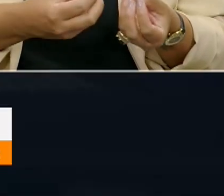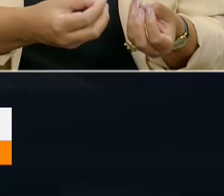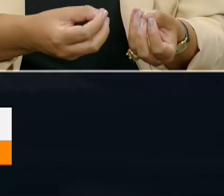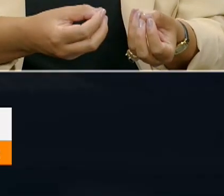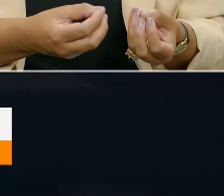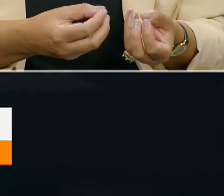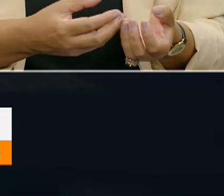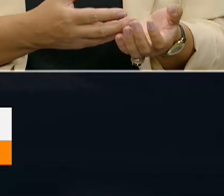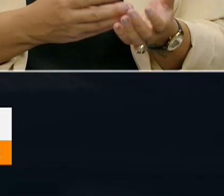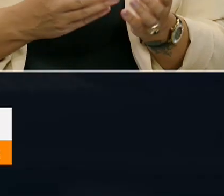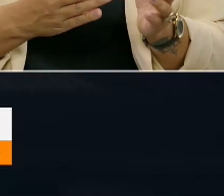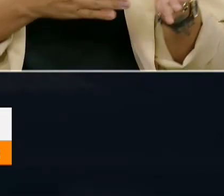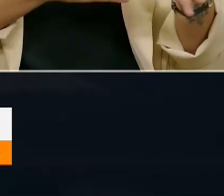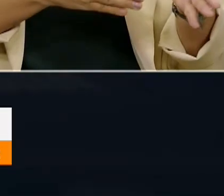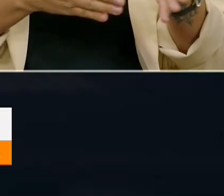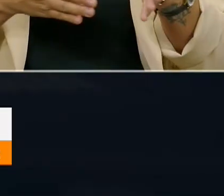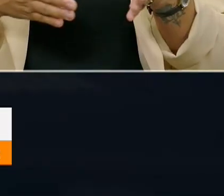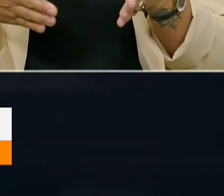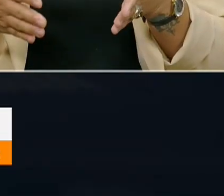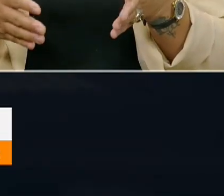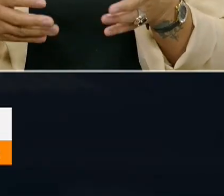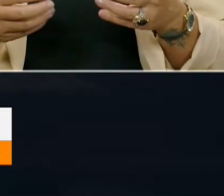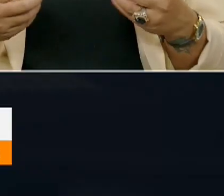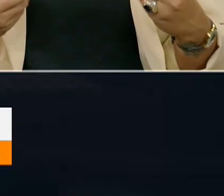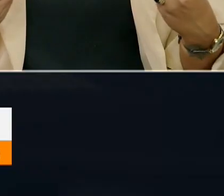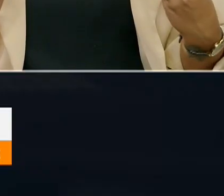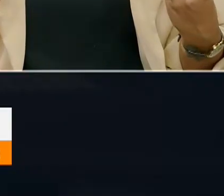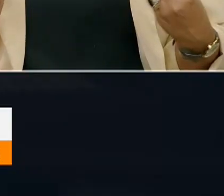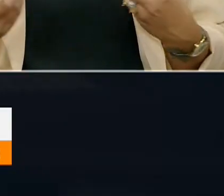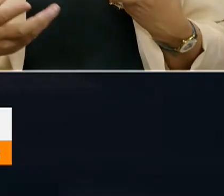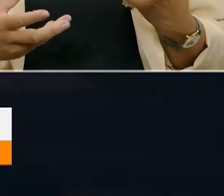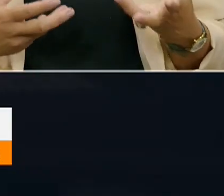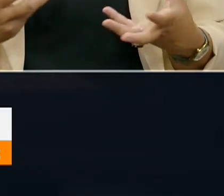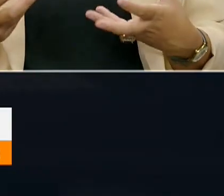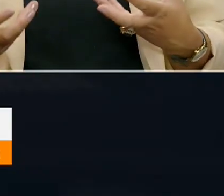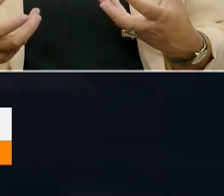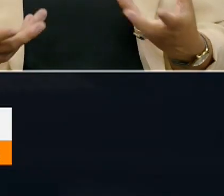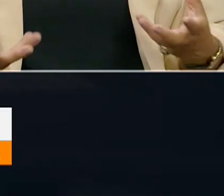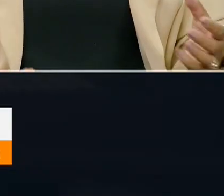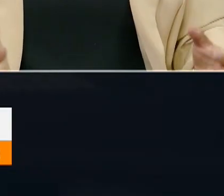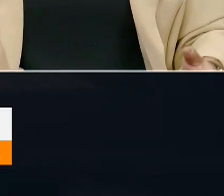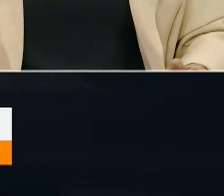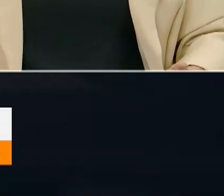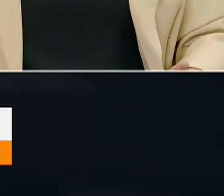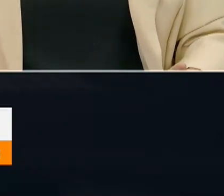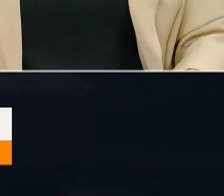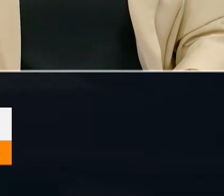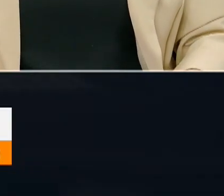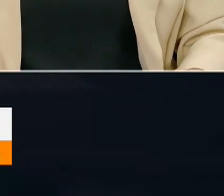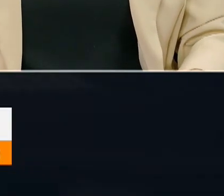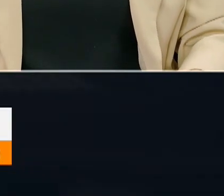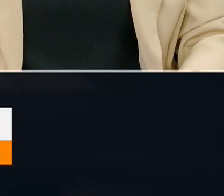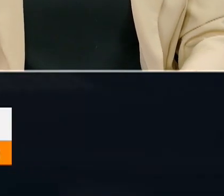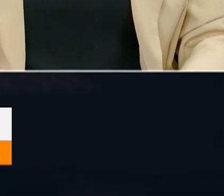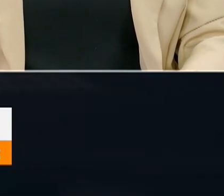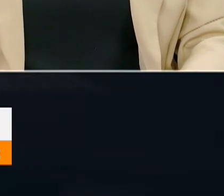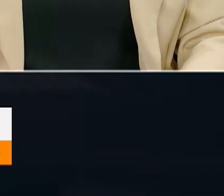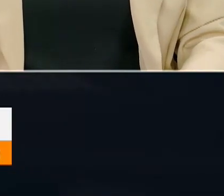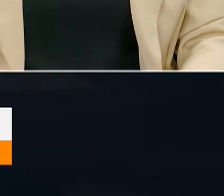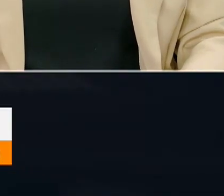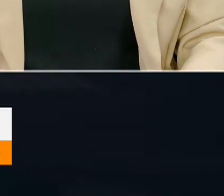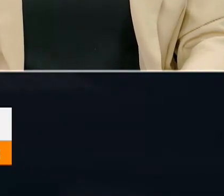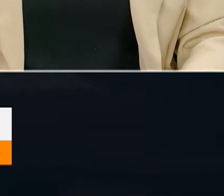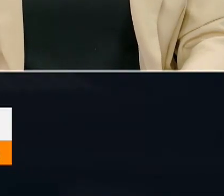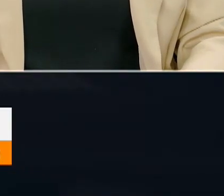gente já sabe que estamos no início do fim, mas a gente não quer dar o braço a torcer.